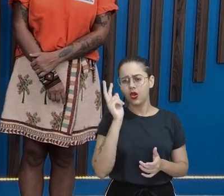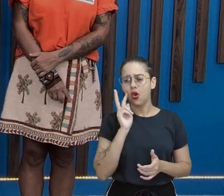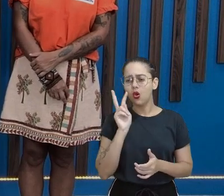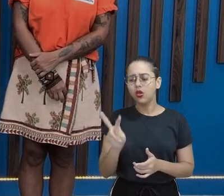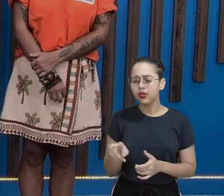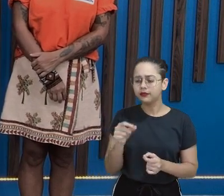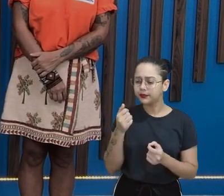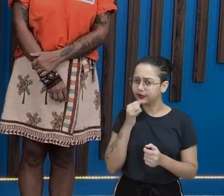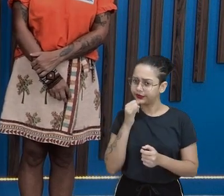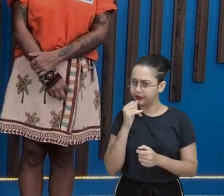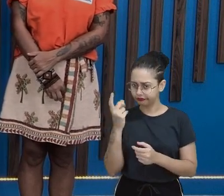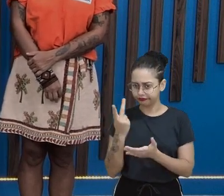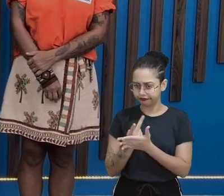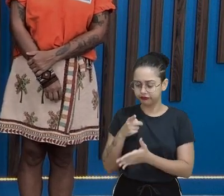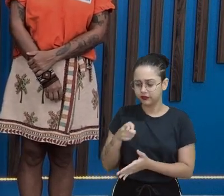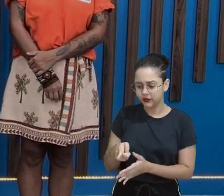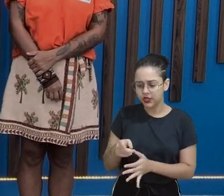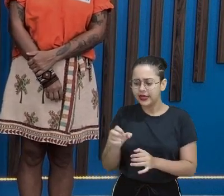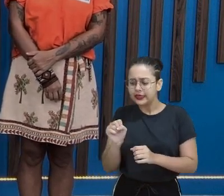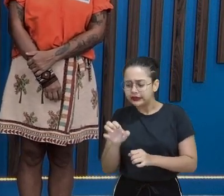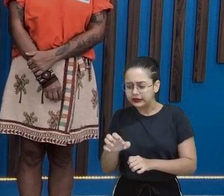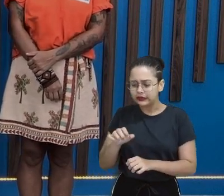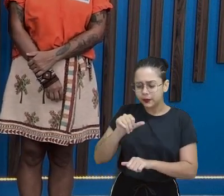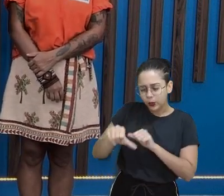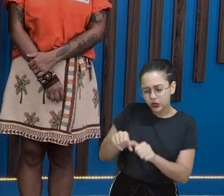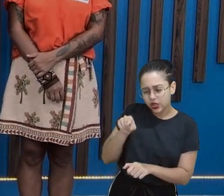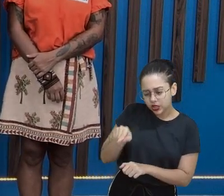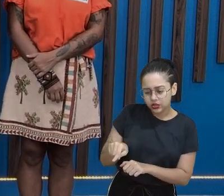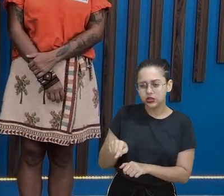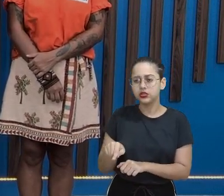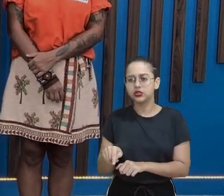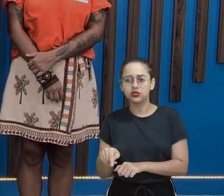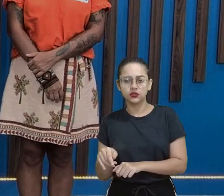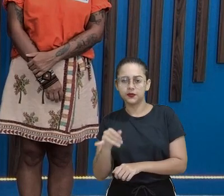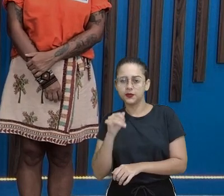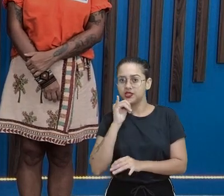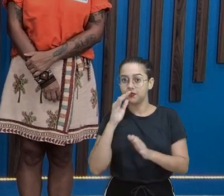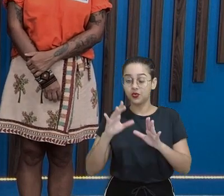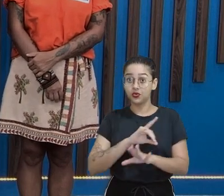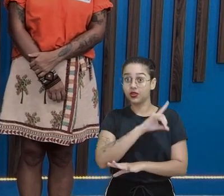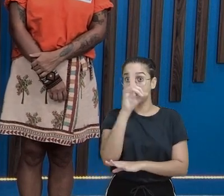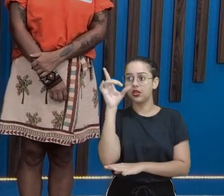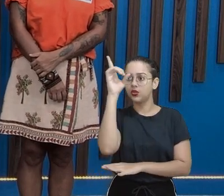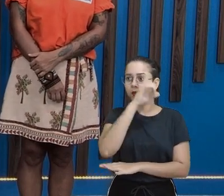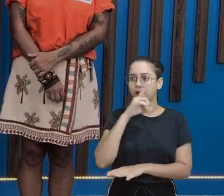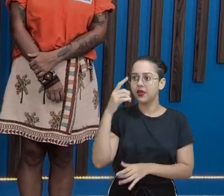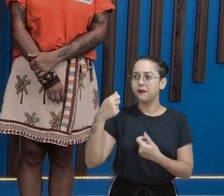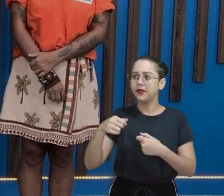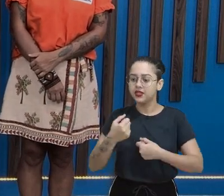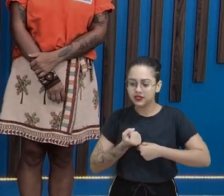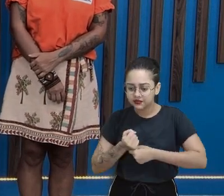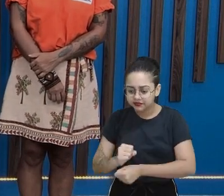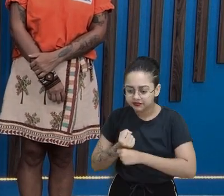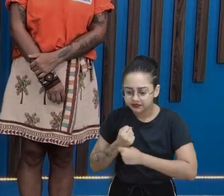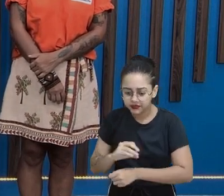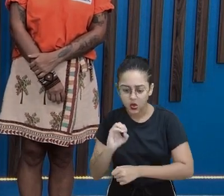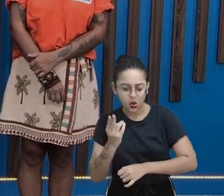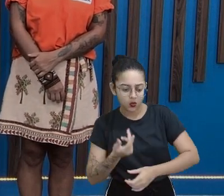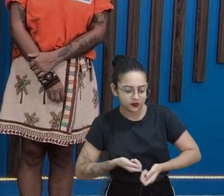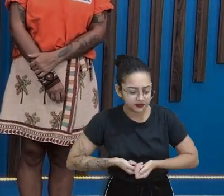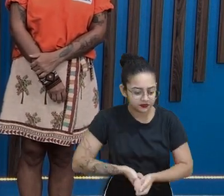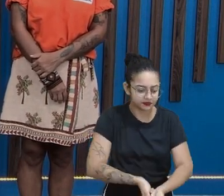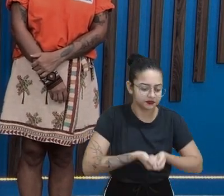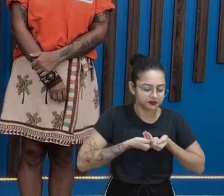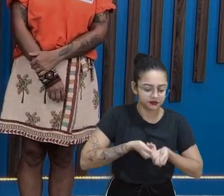aqui, talvez se a gente modificar isso, tá lá a casa num dia de domingo, tá precisando de uma varrida, tá precisando de um pano de